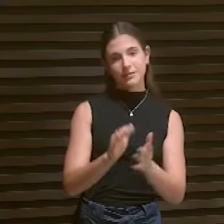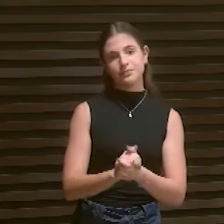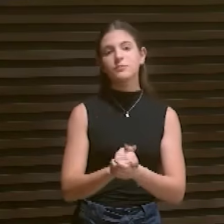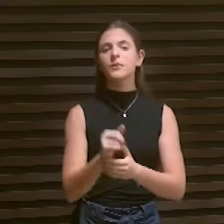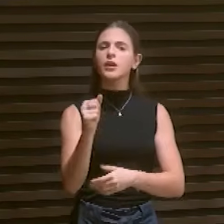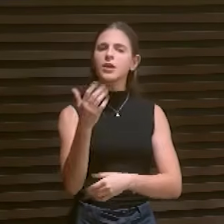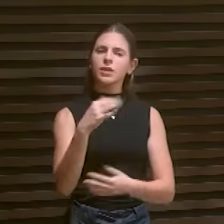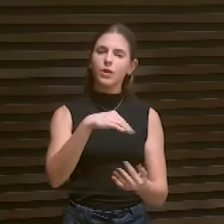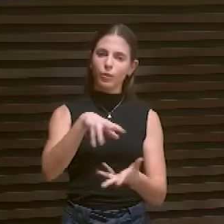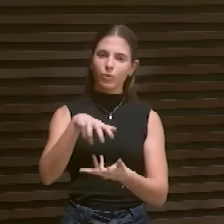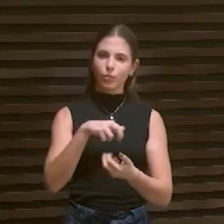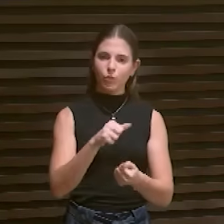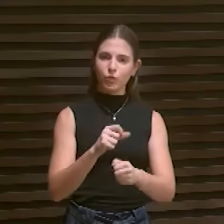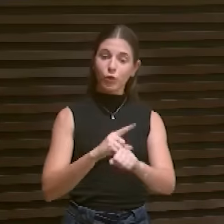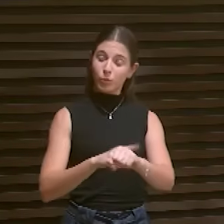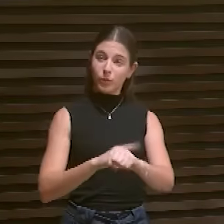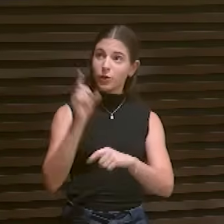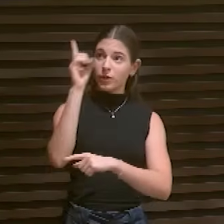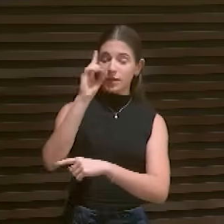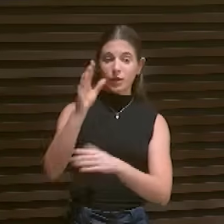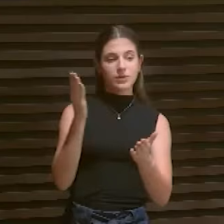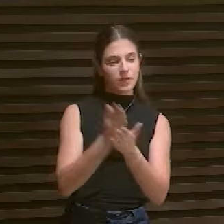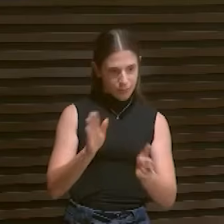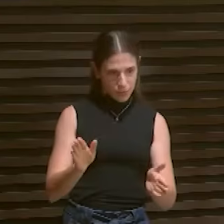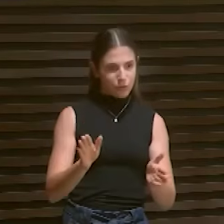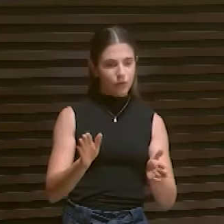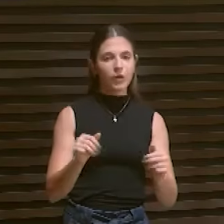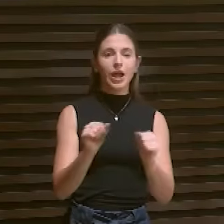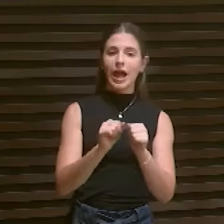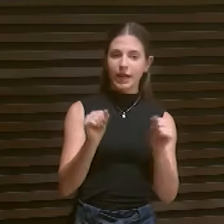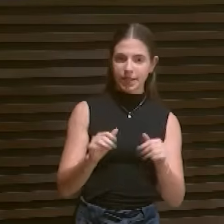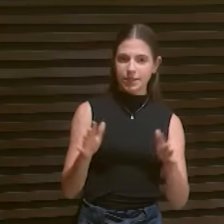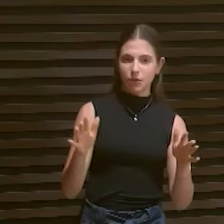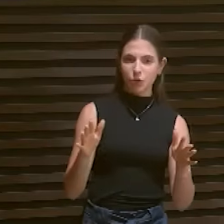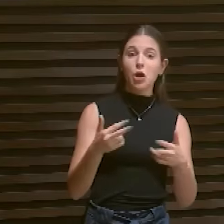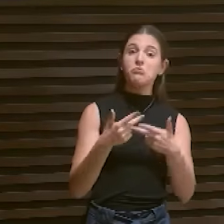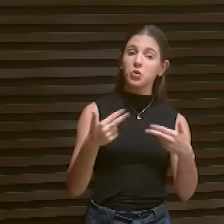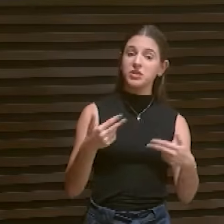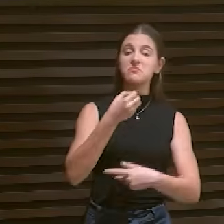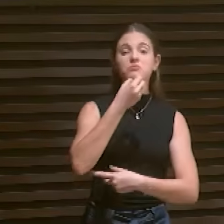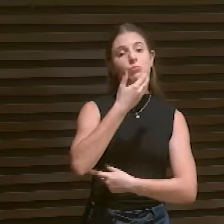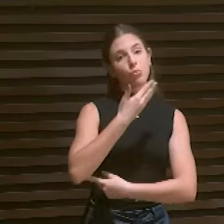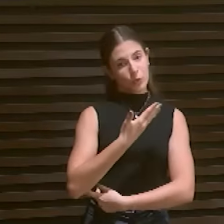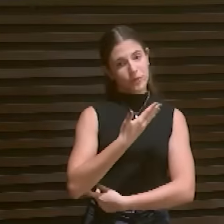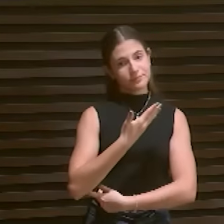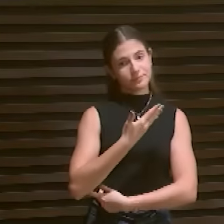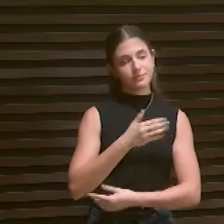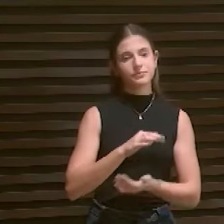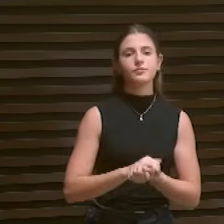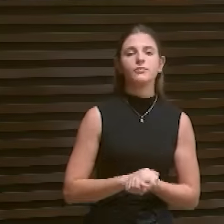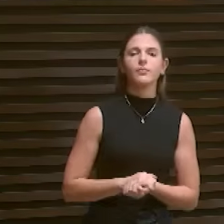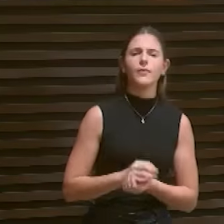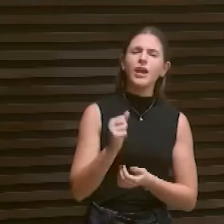Então, o mundo, quando Deus terminou de criar o mundo, ele diz que foi uma coisa muito boa. Então, o